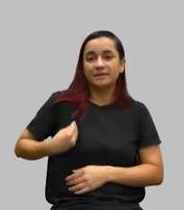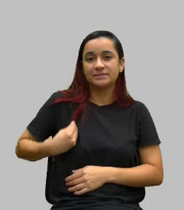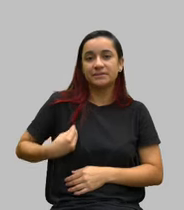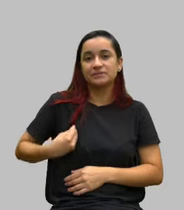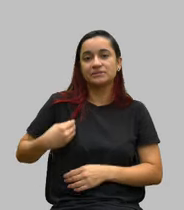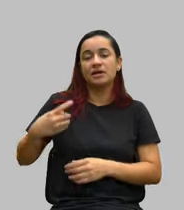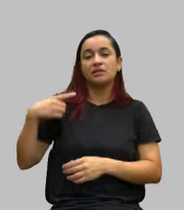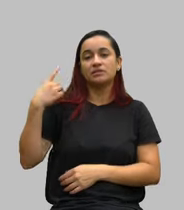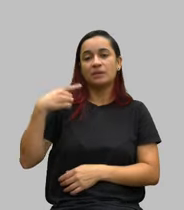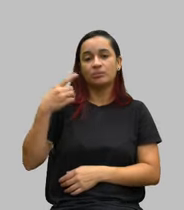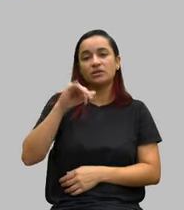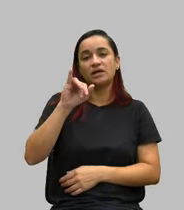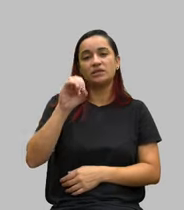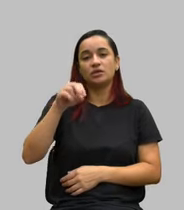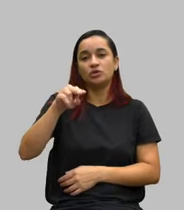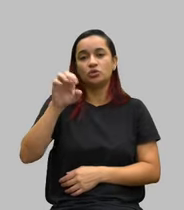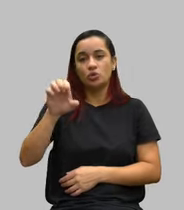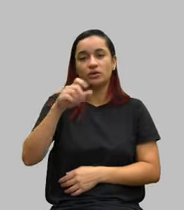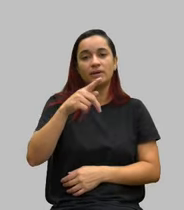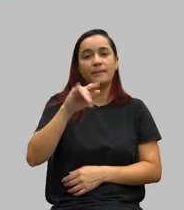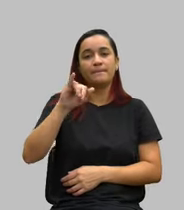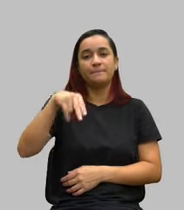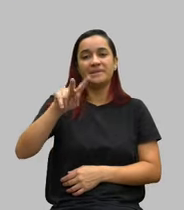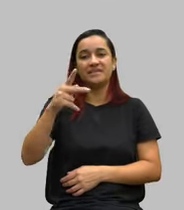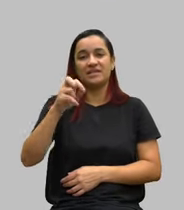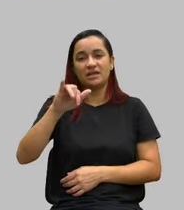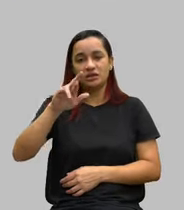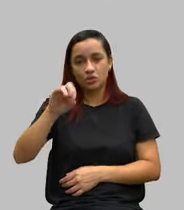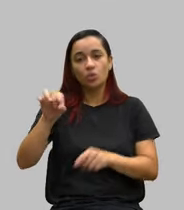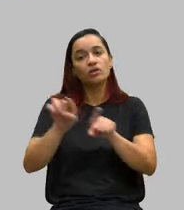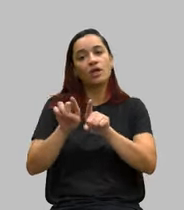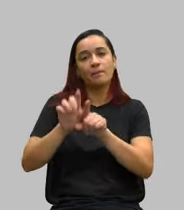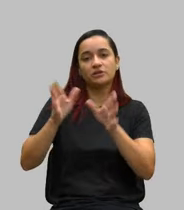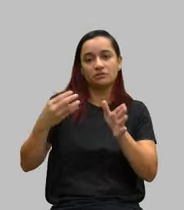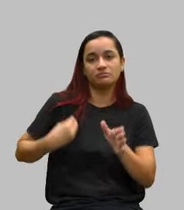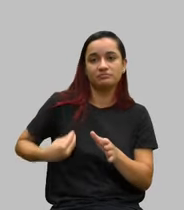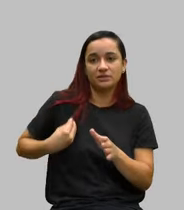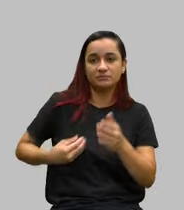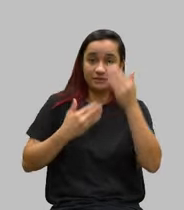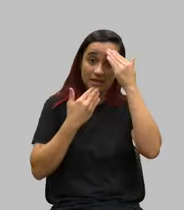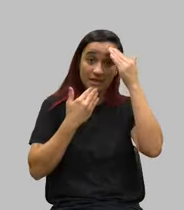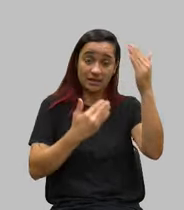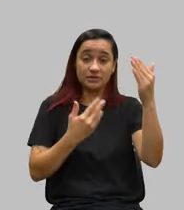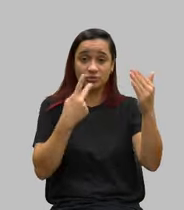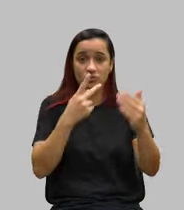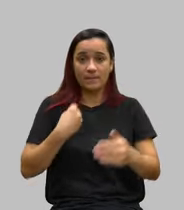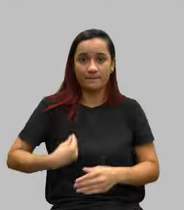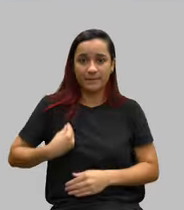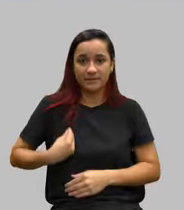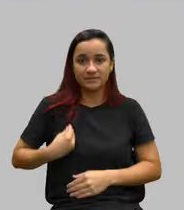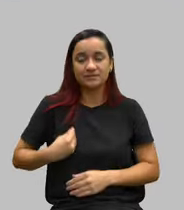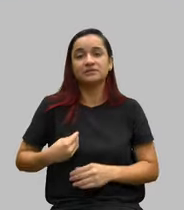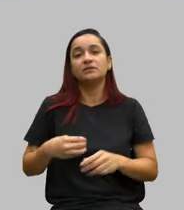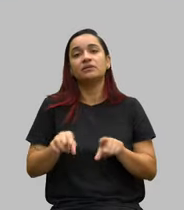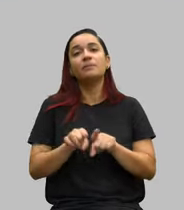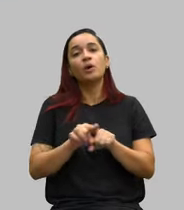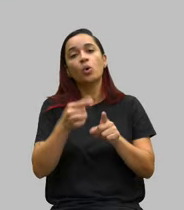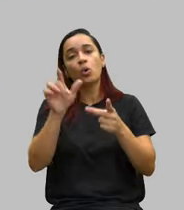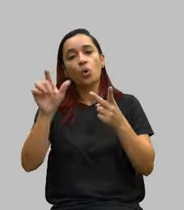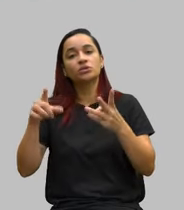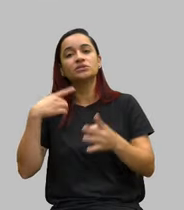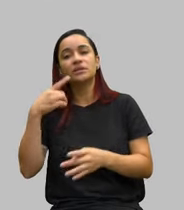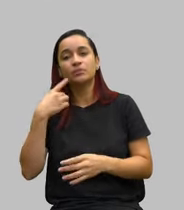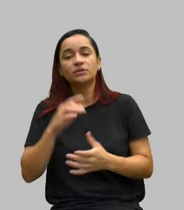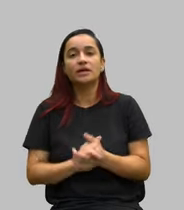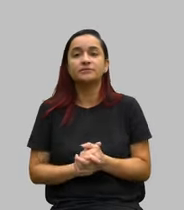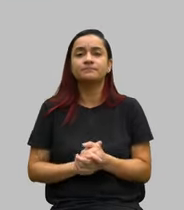Pinheiro que aqui se faz presente também agradecemos a presença dos demais colegas deputados secretário tem algumas